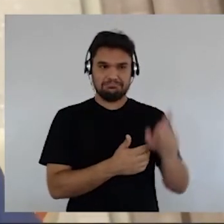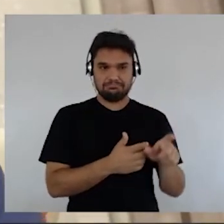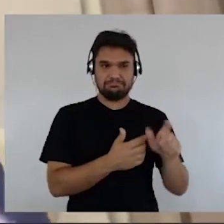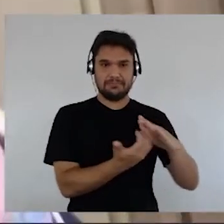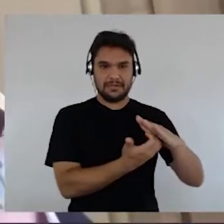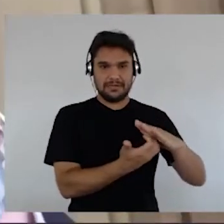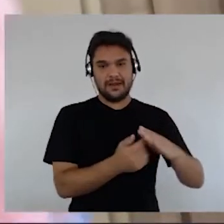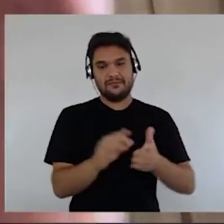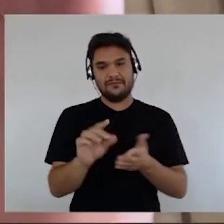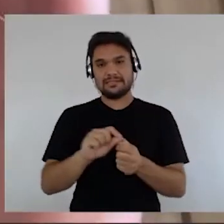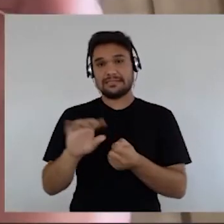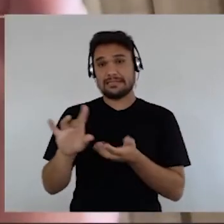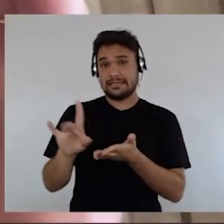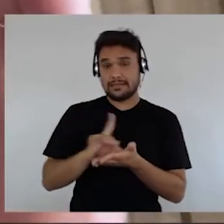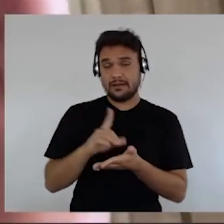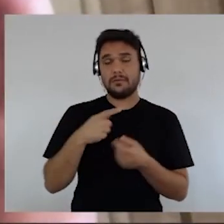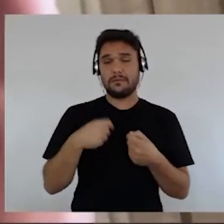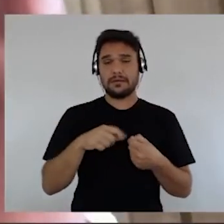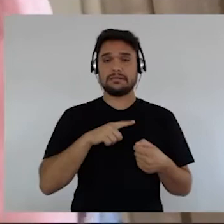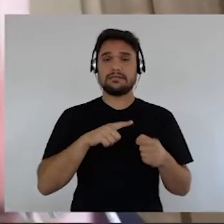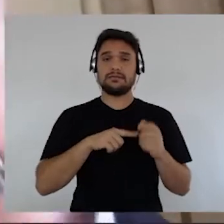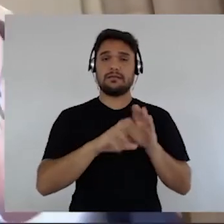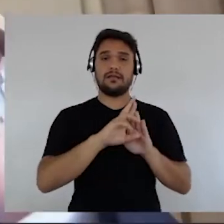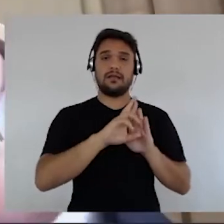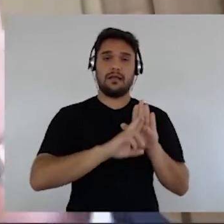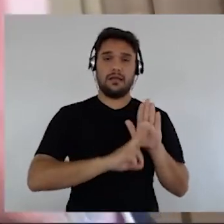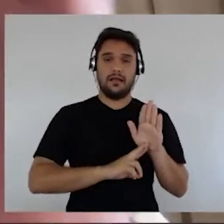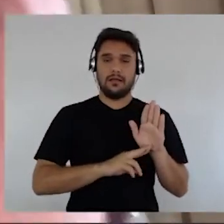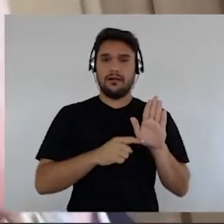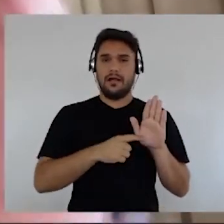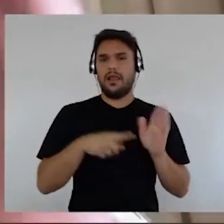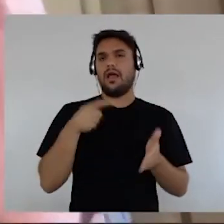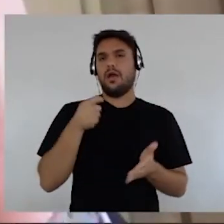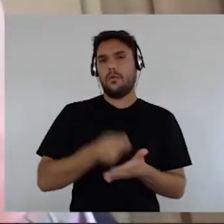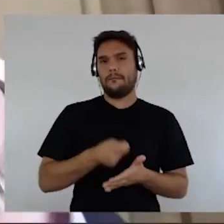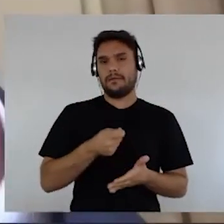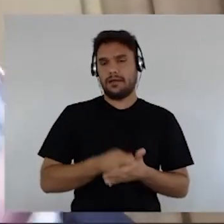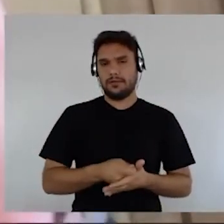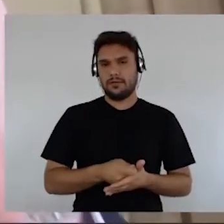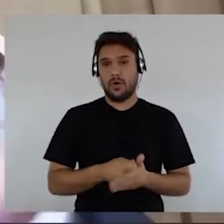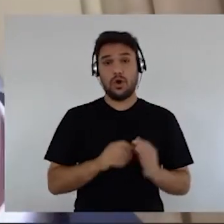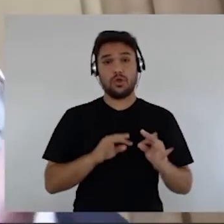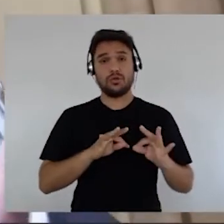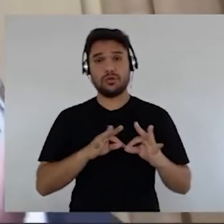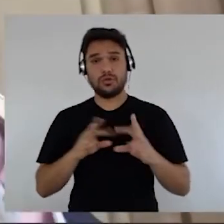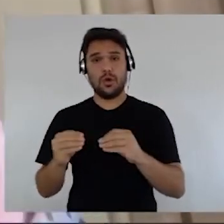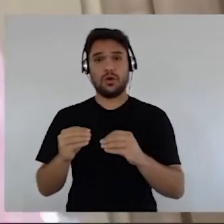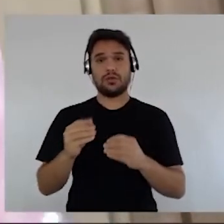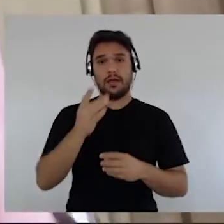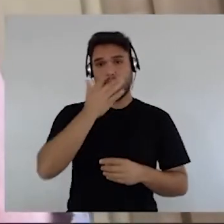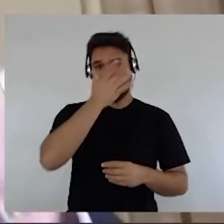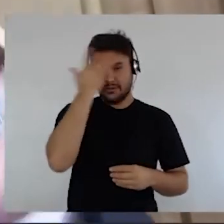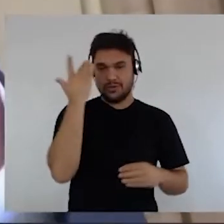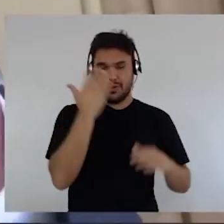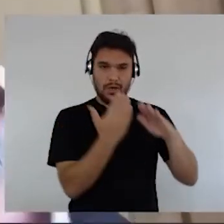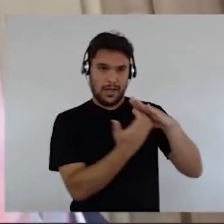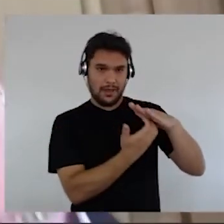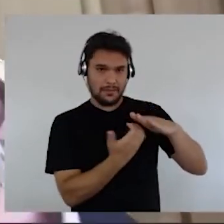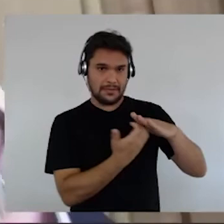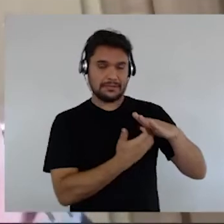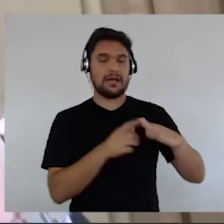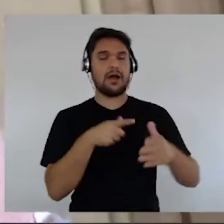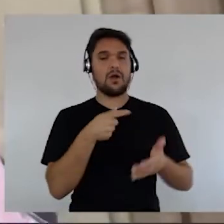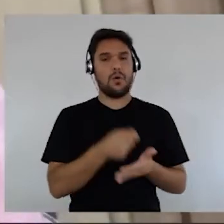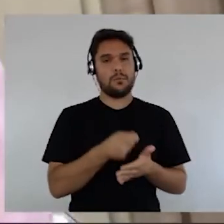segue uma regra de que ela é obrigatória. Todo e qualquer empresário tem